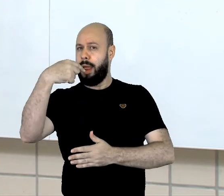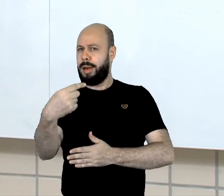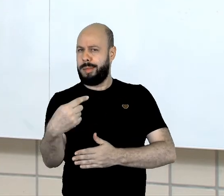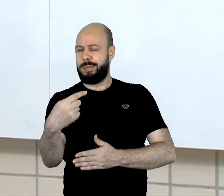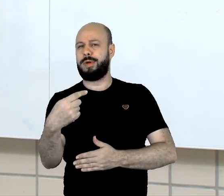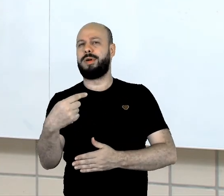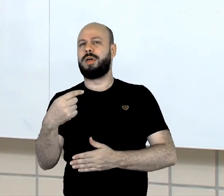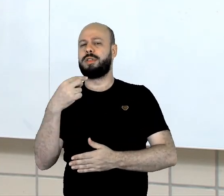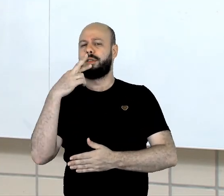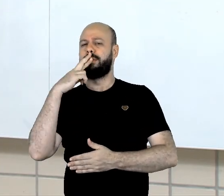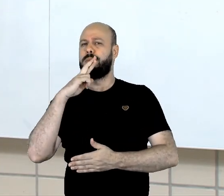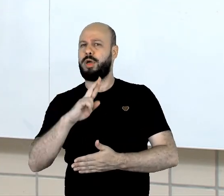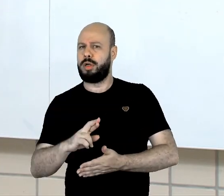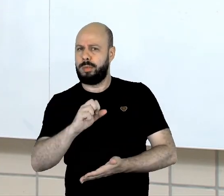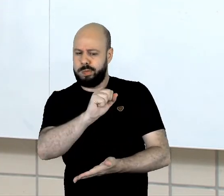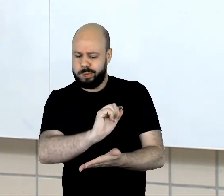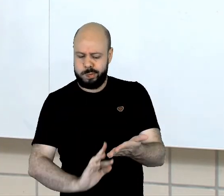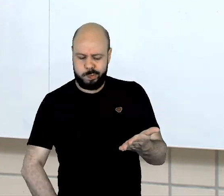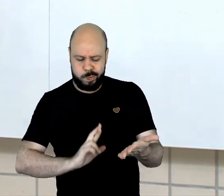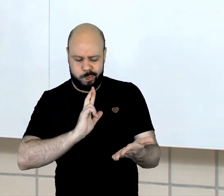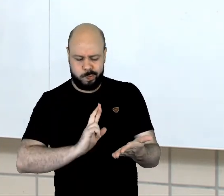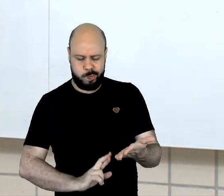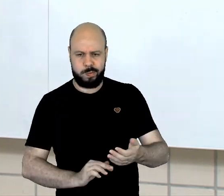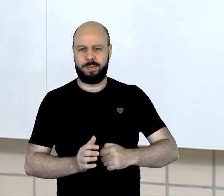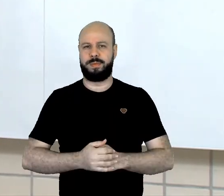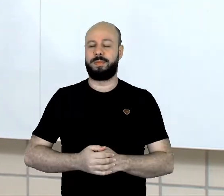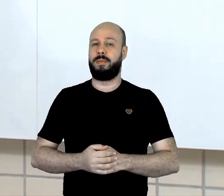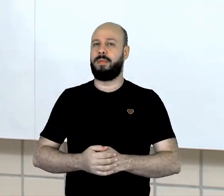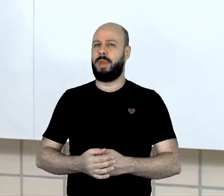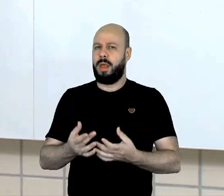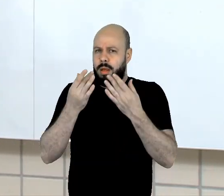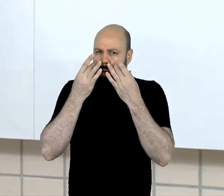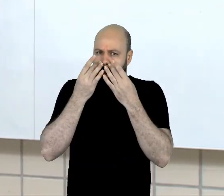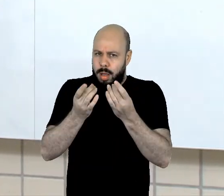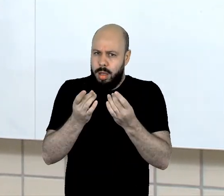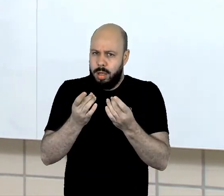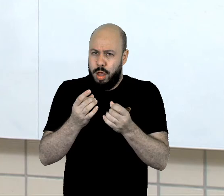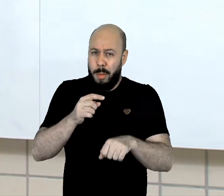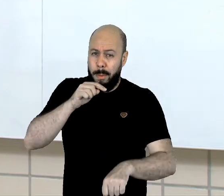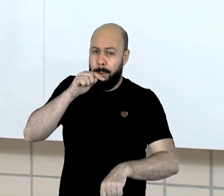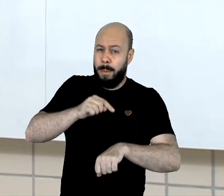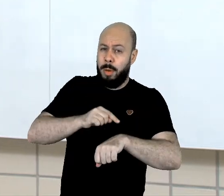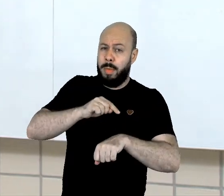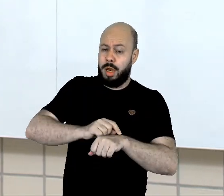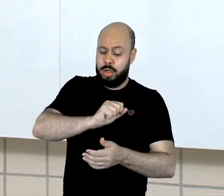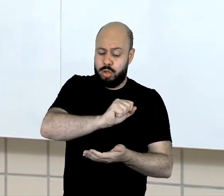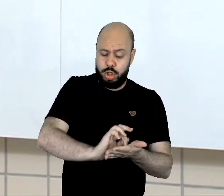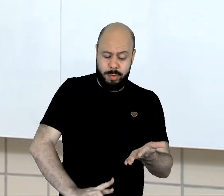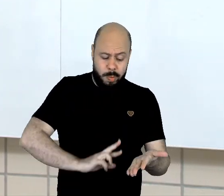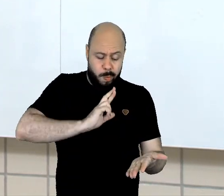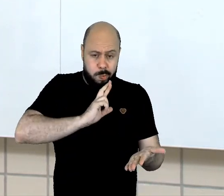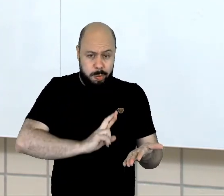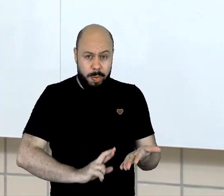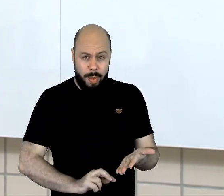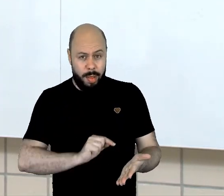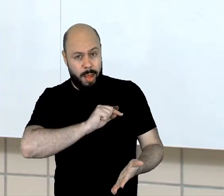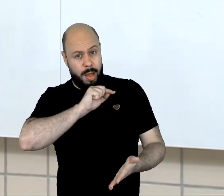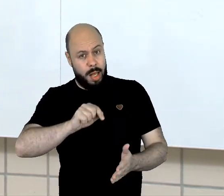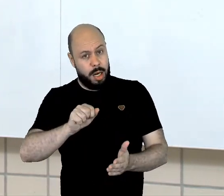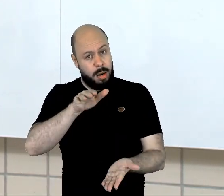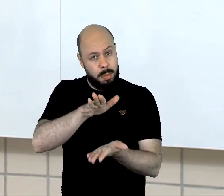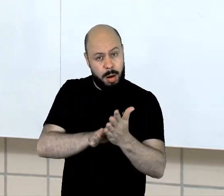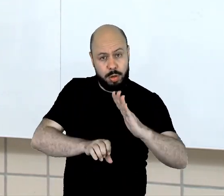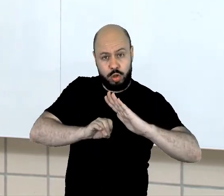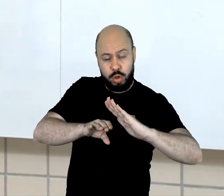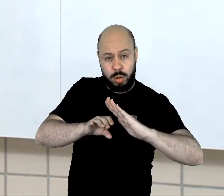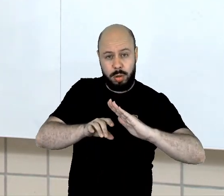lá responder as atividades. Muita atenção na hora de responder essas atividades na plataforma,